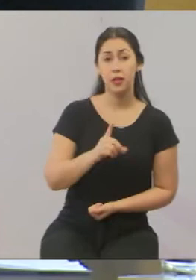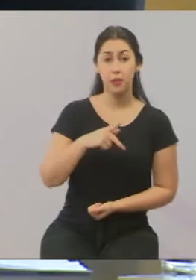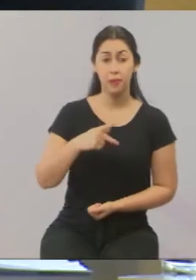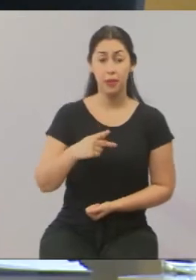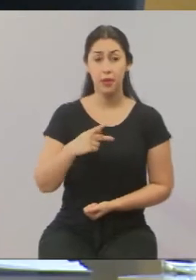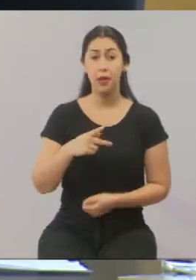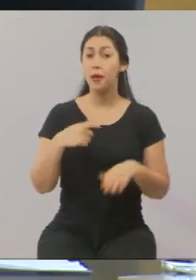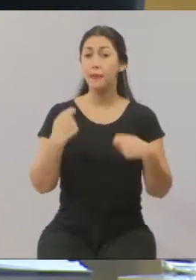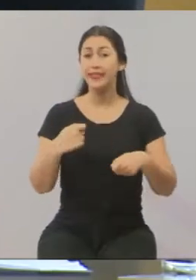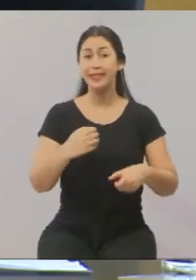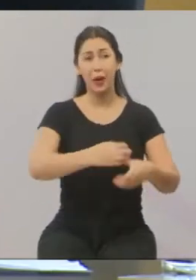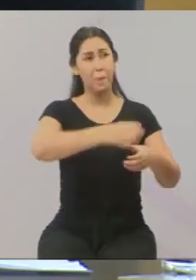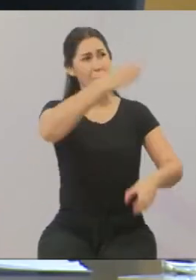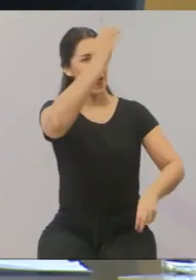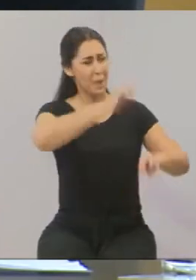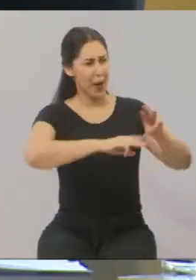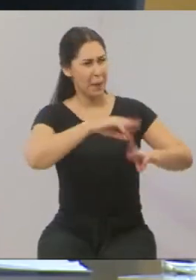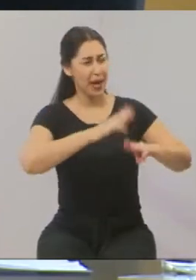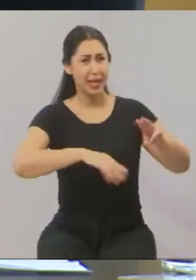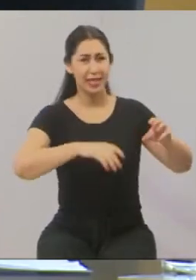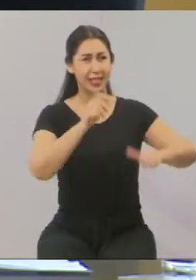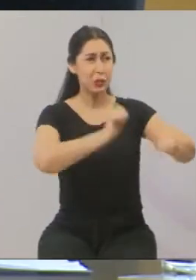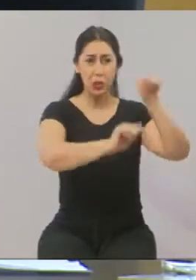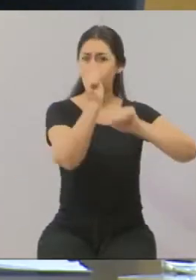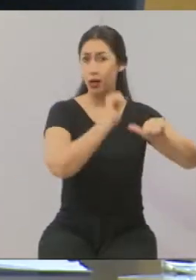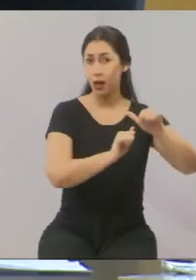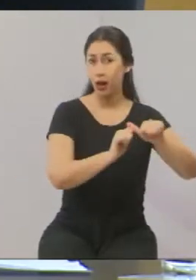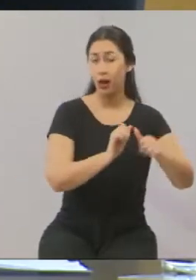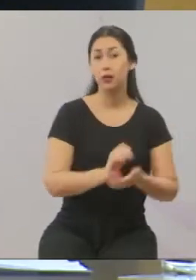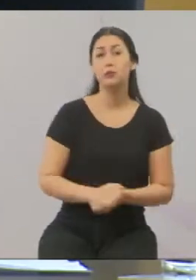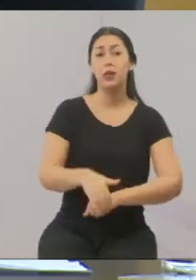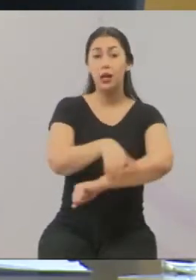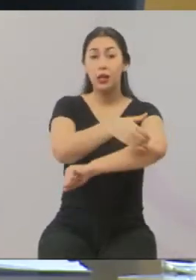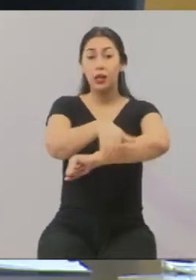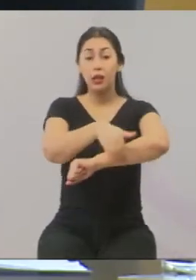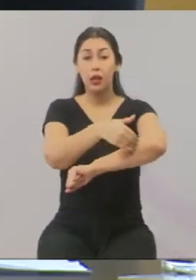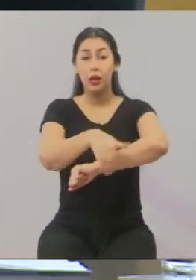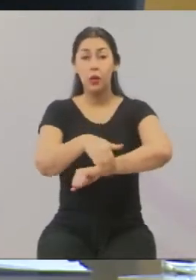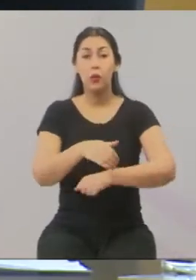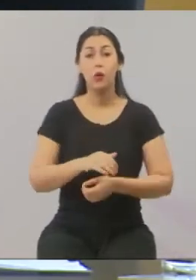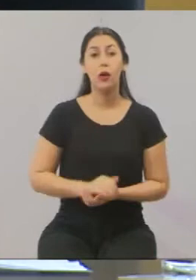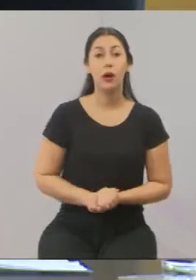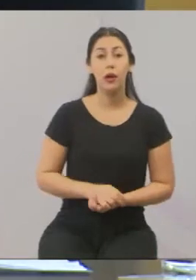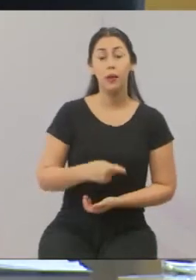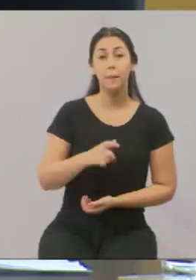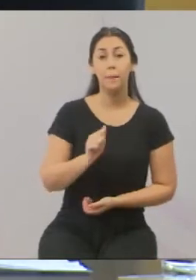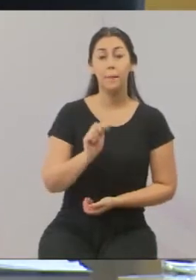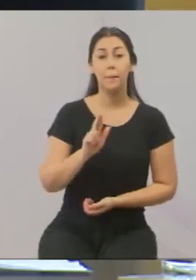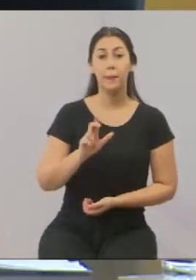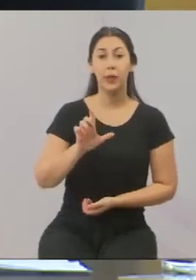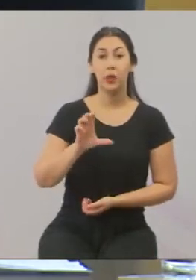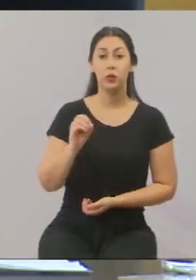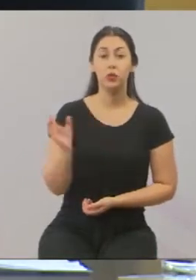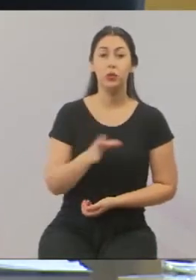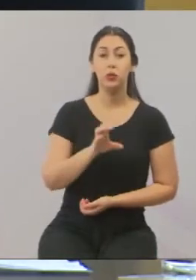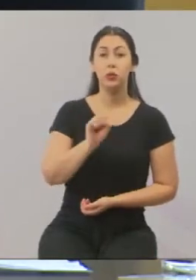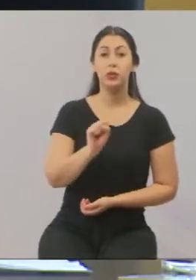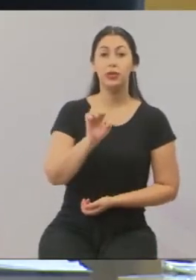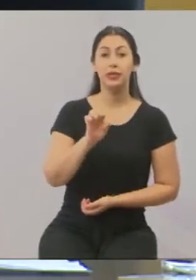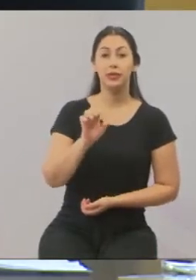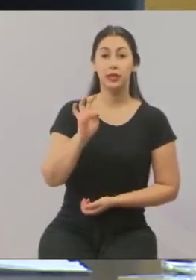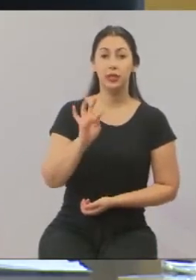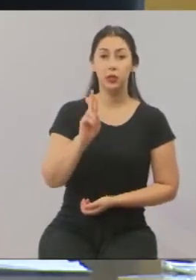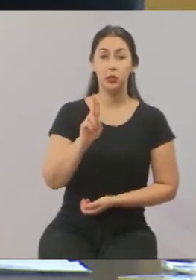solicitando a troca de poste de madeira, situado próximo ao número 855 da Avenida Paulo Setúbal, no Conjunto São Benedito, em